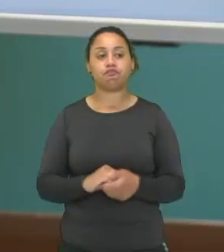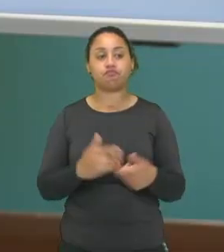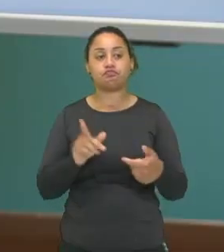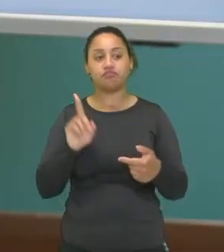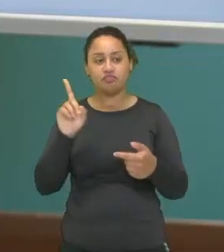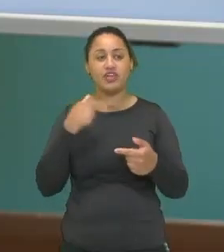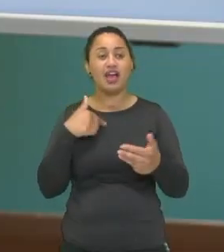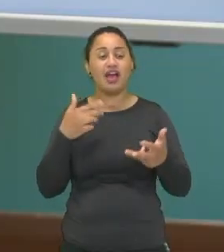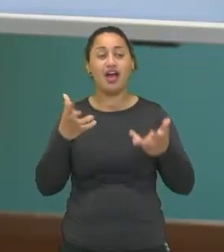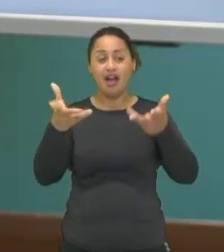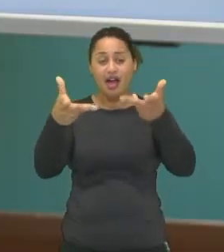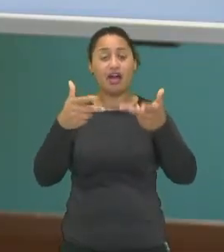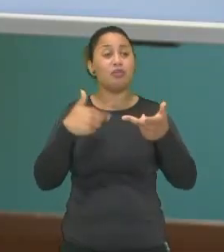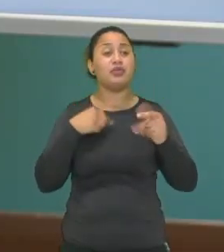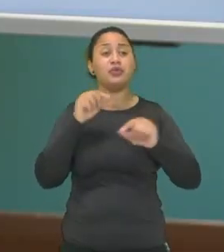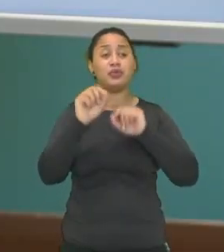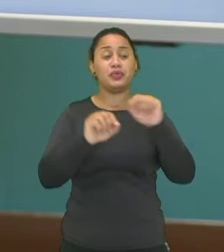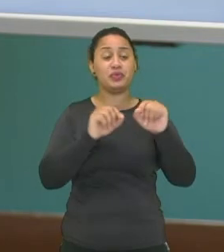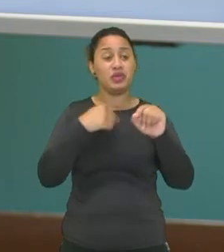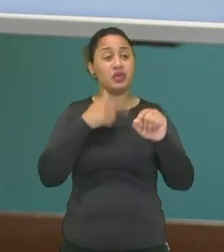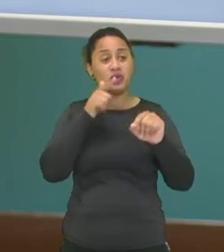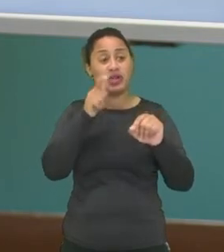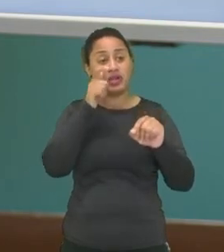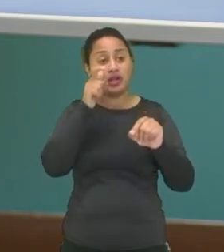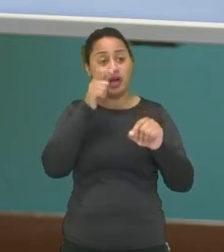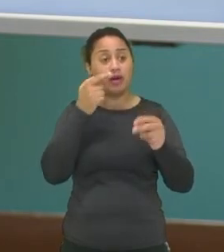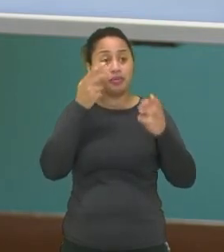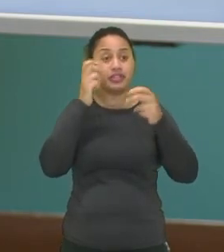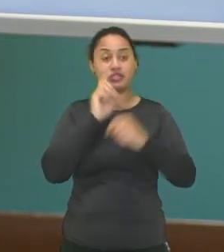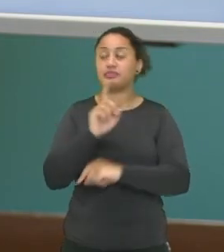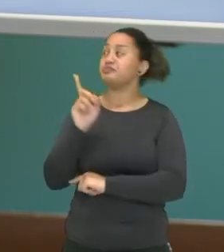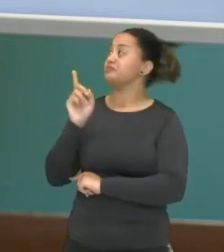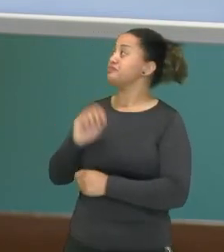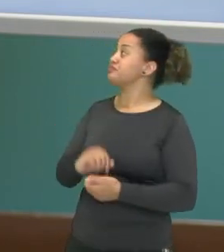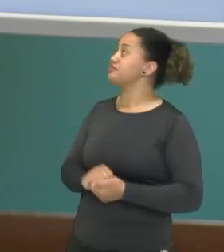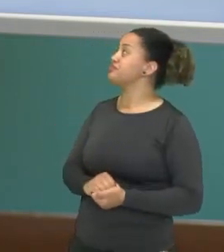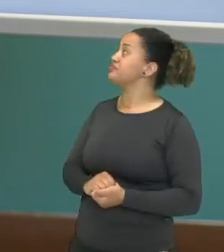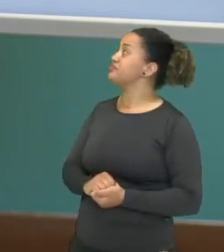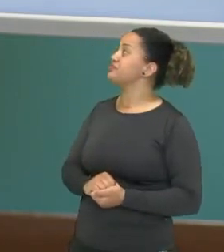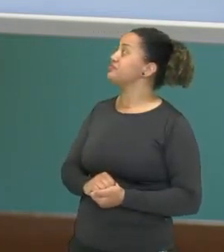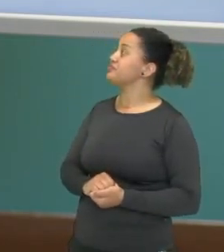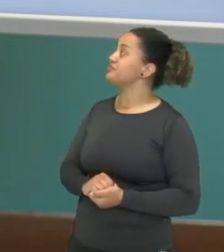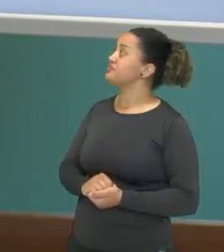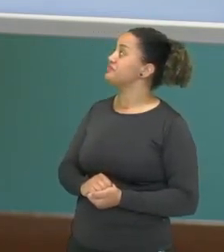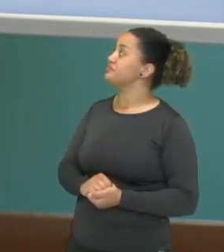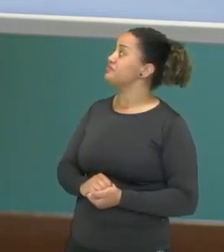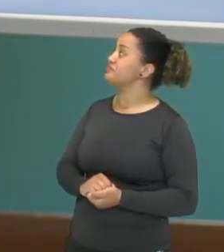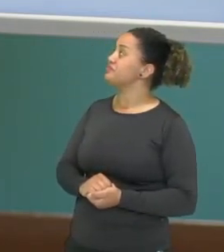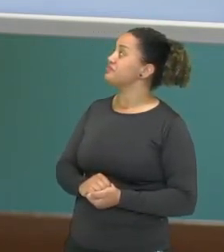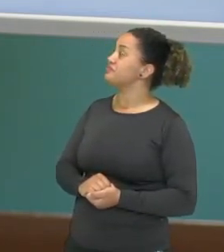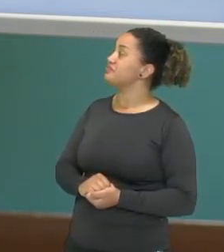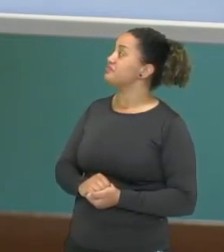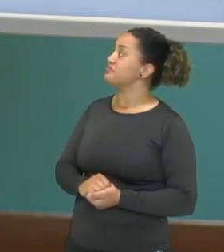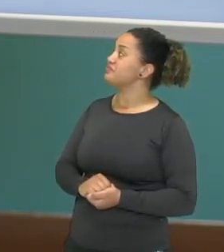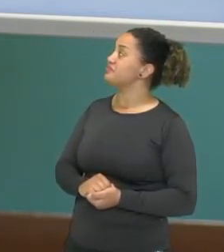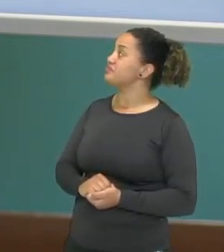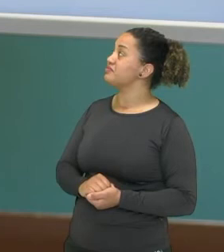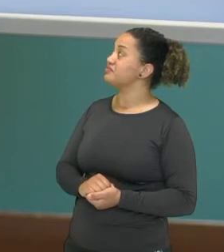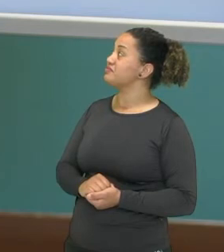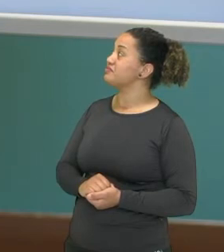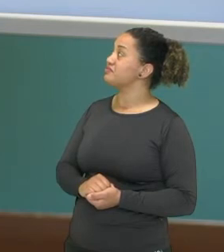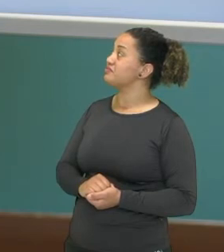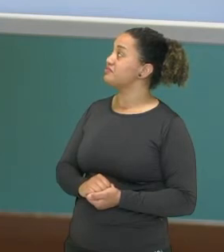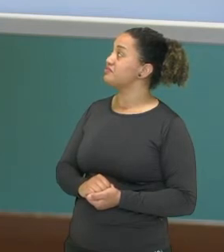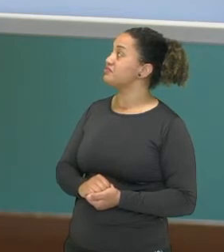prova é tão rápida que a gente já consegue assistir aqui, olha só, né? Essa é exatamente uma das competições que o Usain Bolt